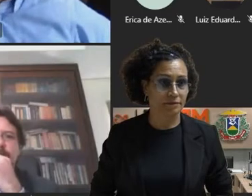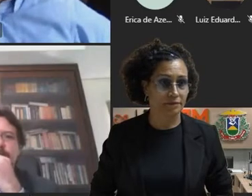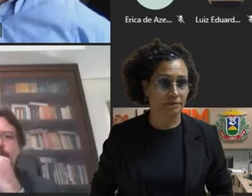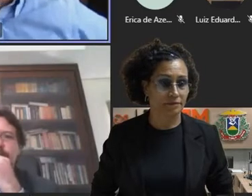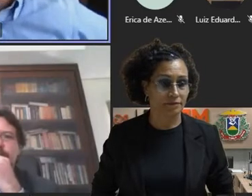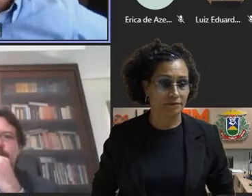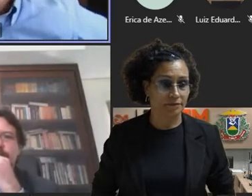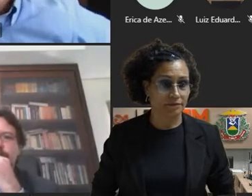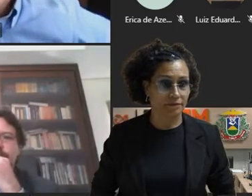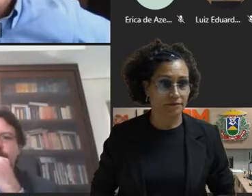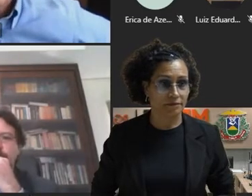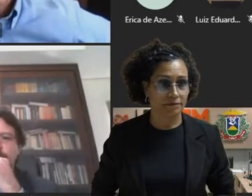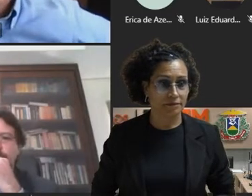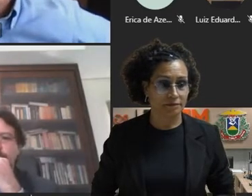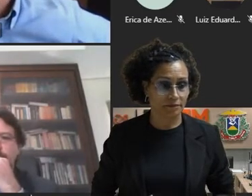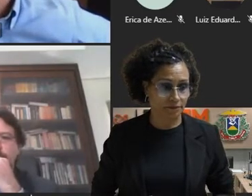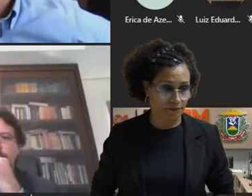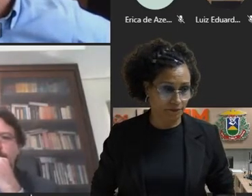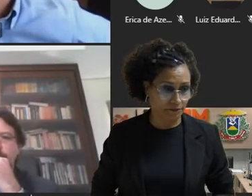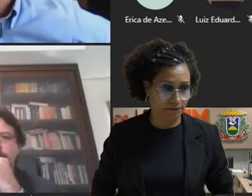Seu som.